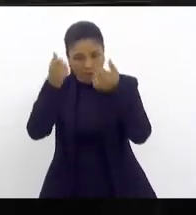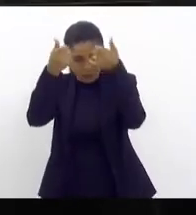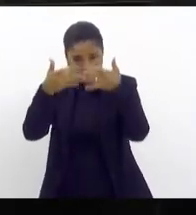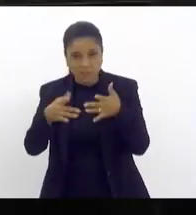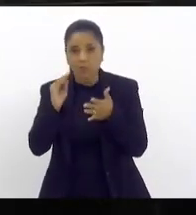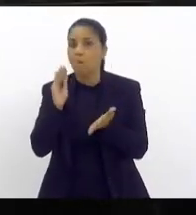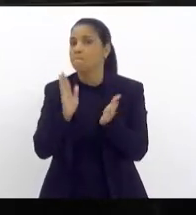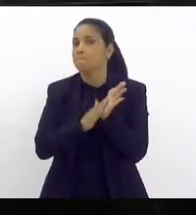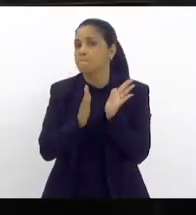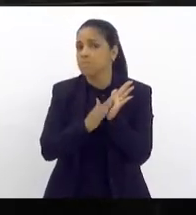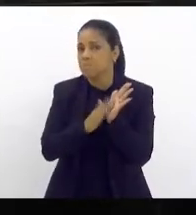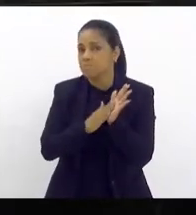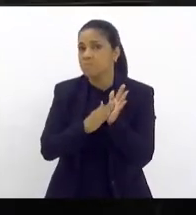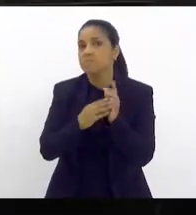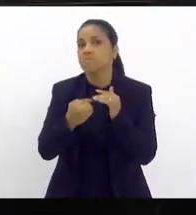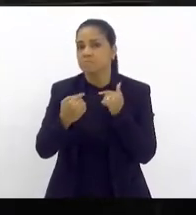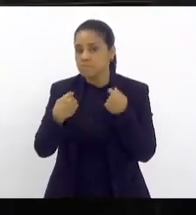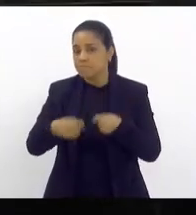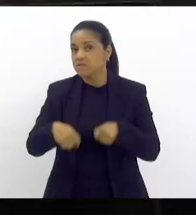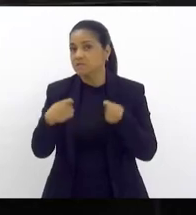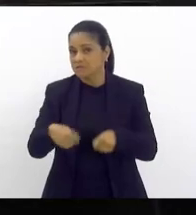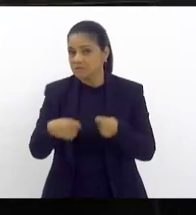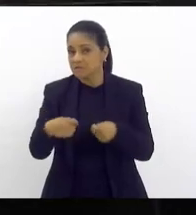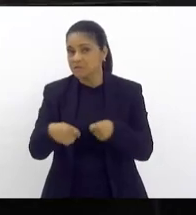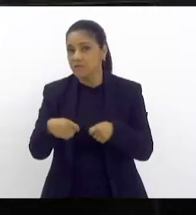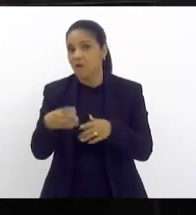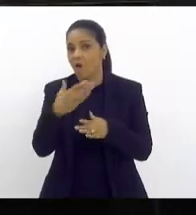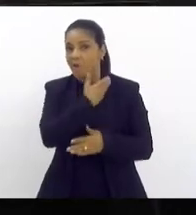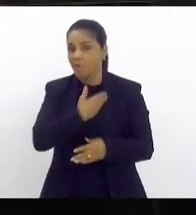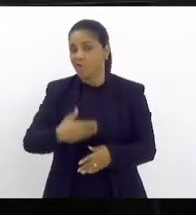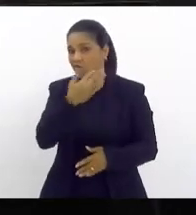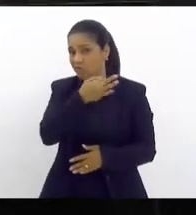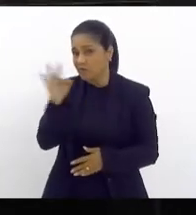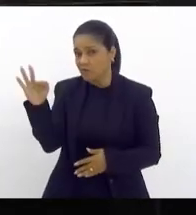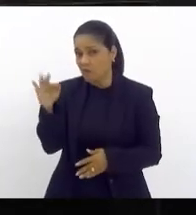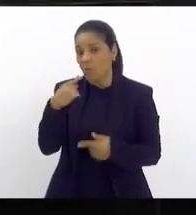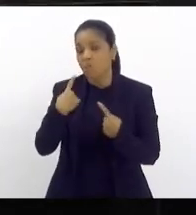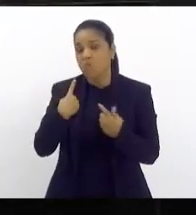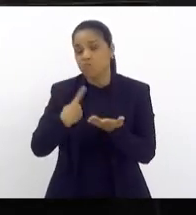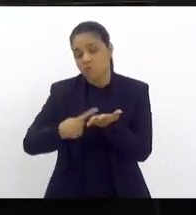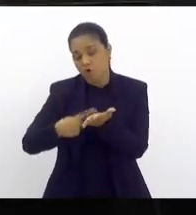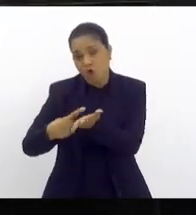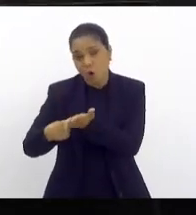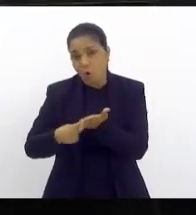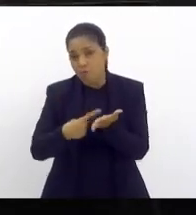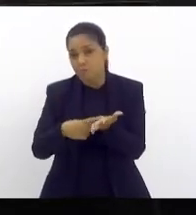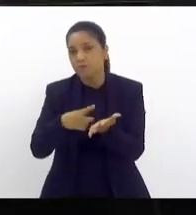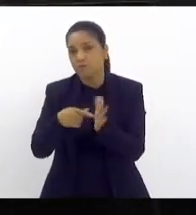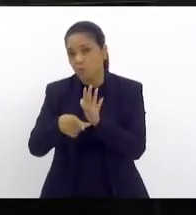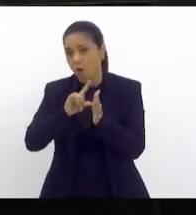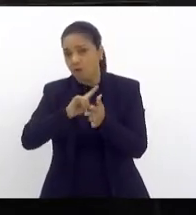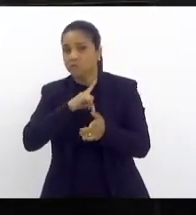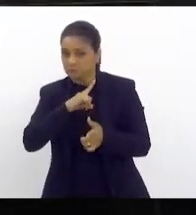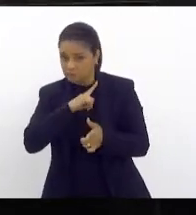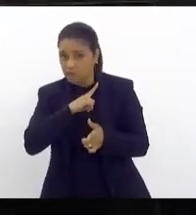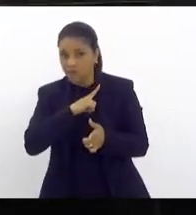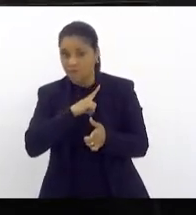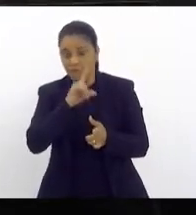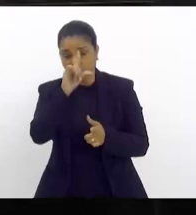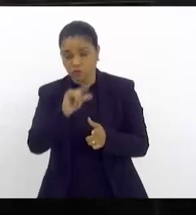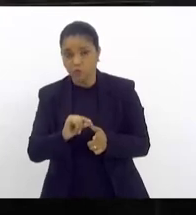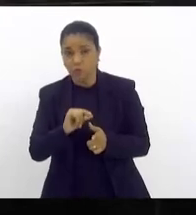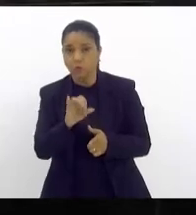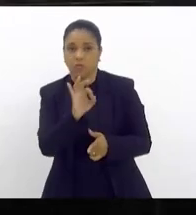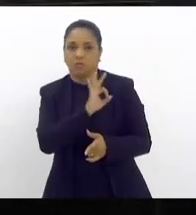ao governo federal justamente porque se comprometeu em reduzir a letalidade policial mas não